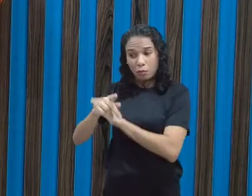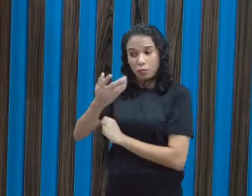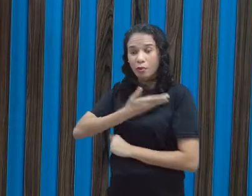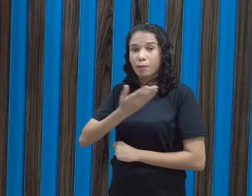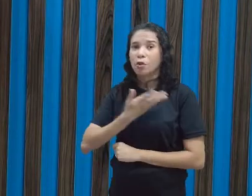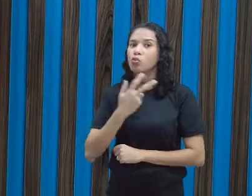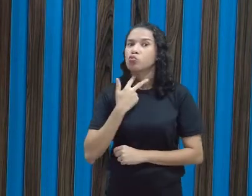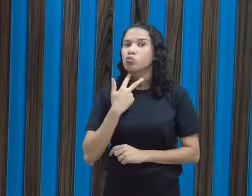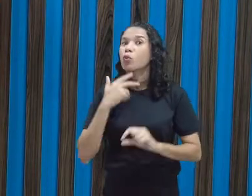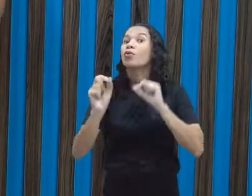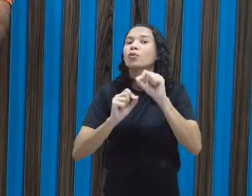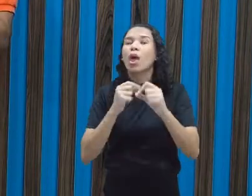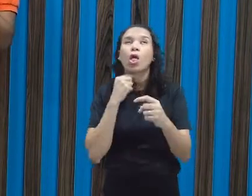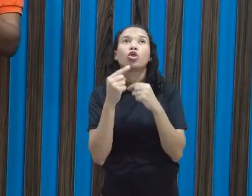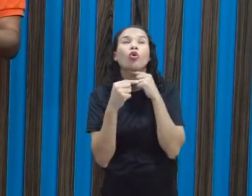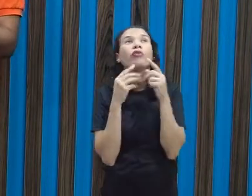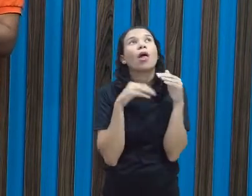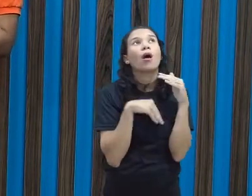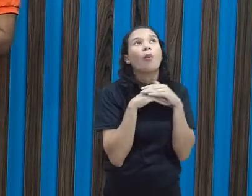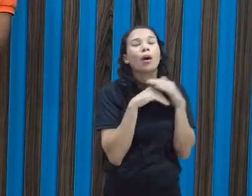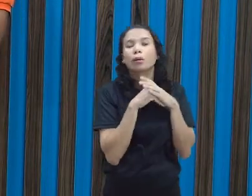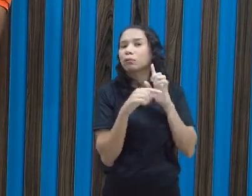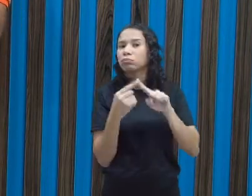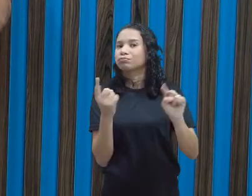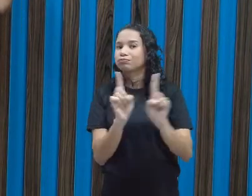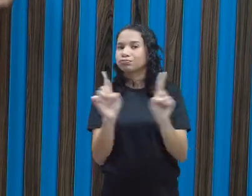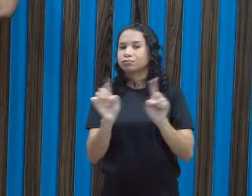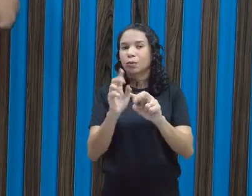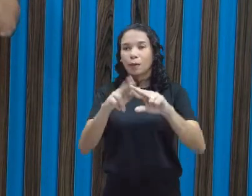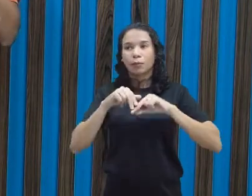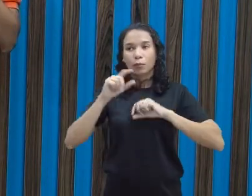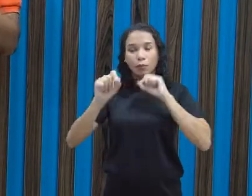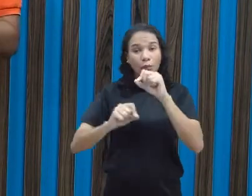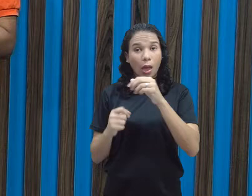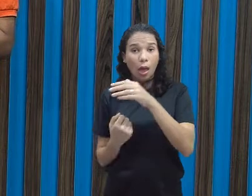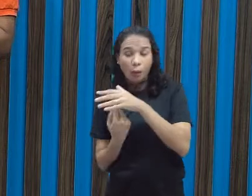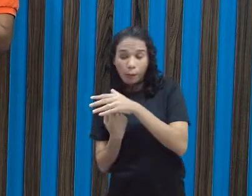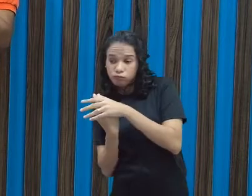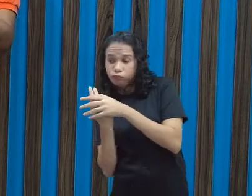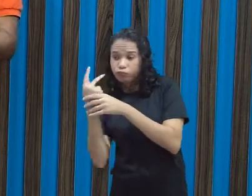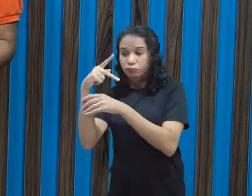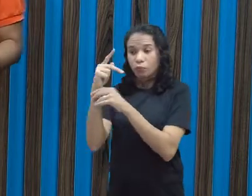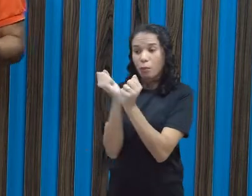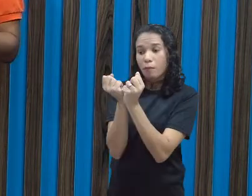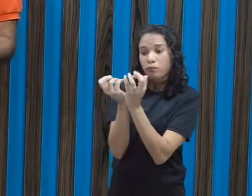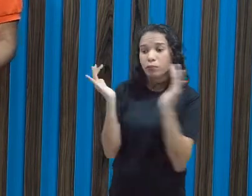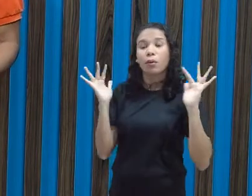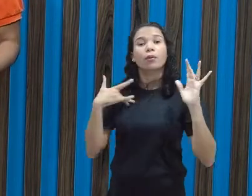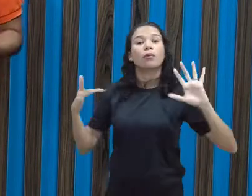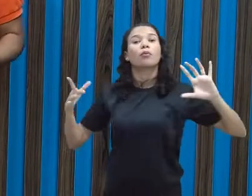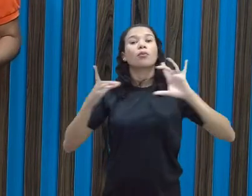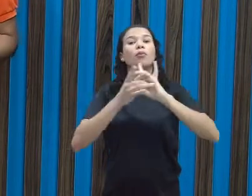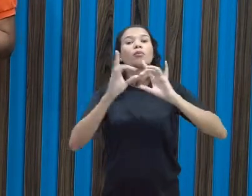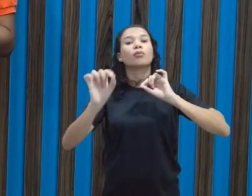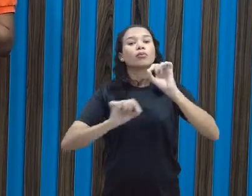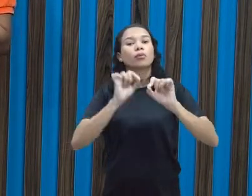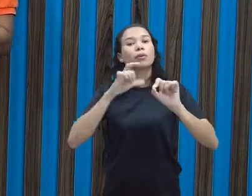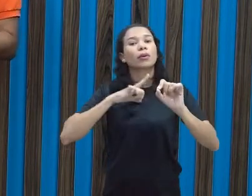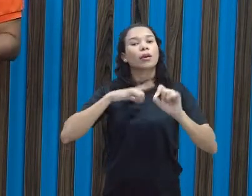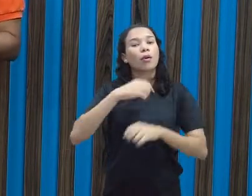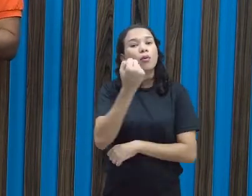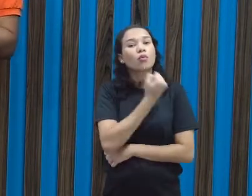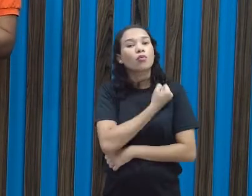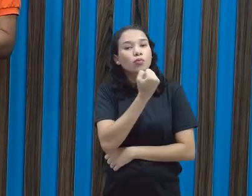não ficar com dúvida. Então, voltando, o crescimento vegetativo, ele está relacionado à taxa de fecundidade, que é o quê? Que